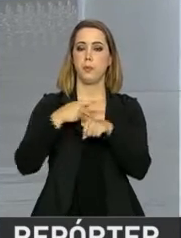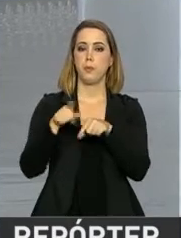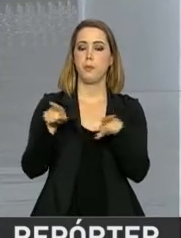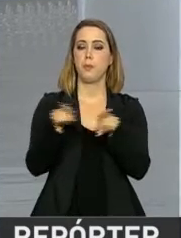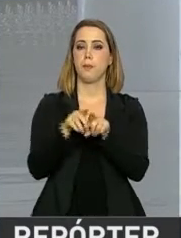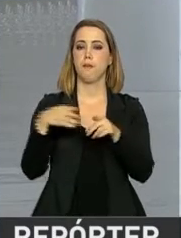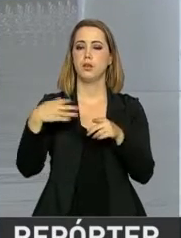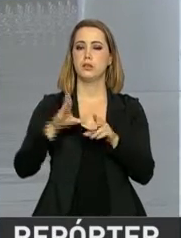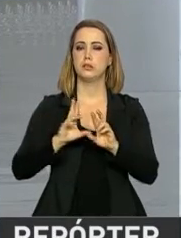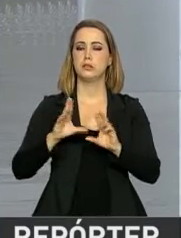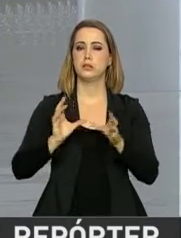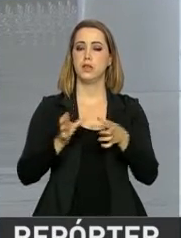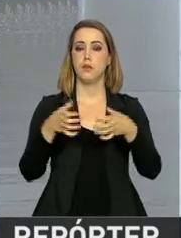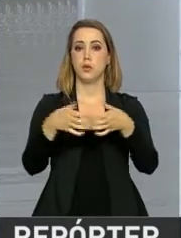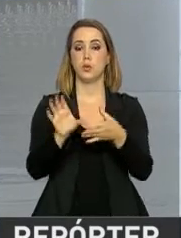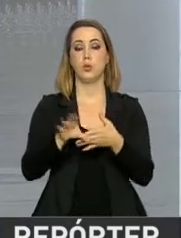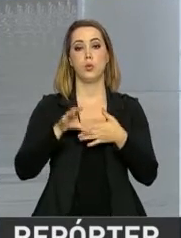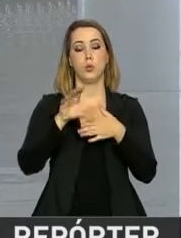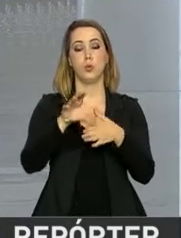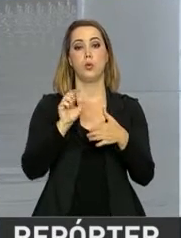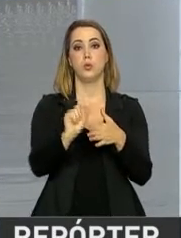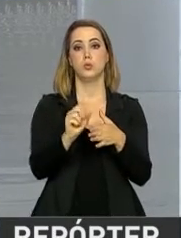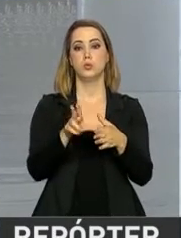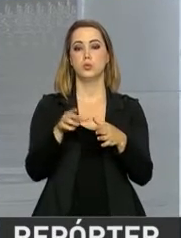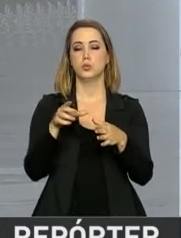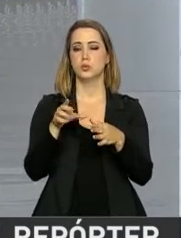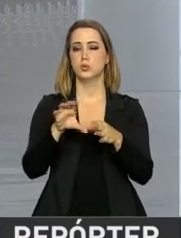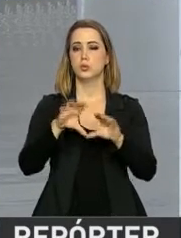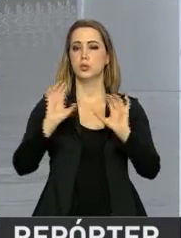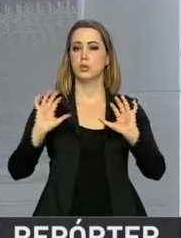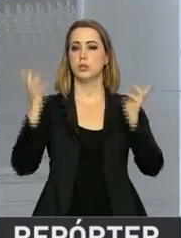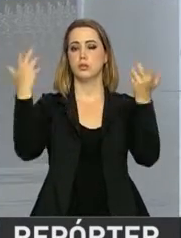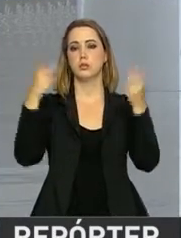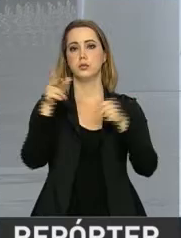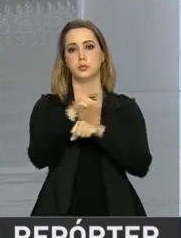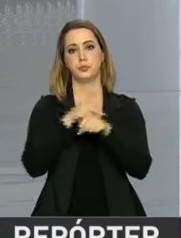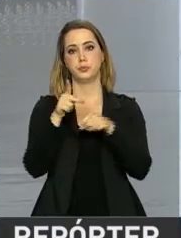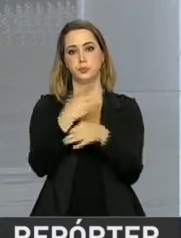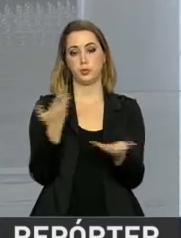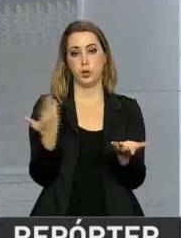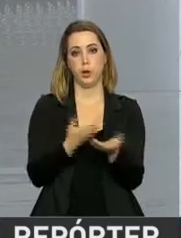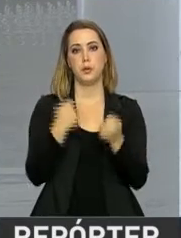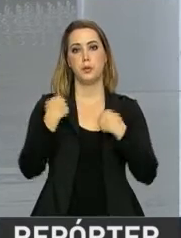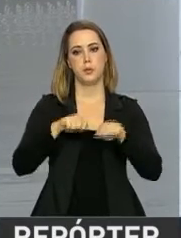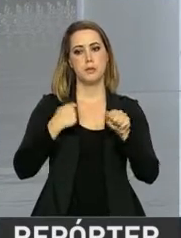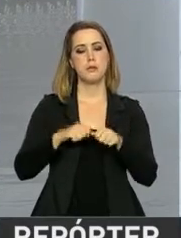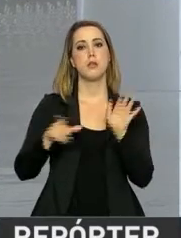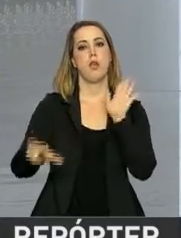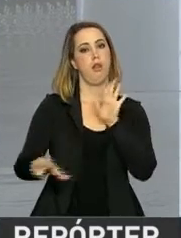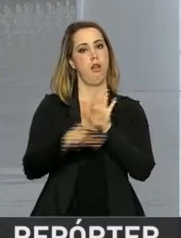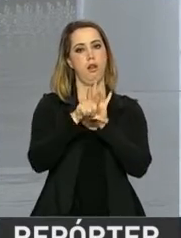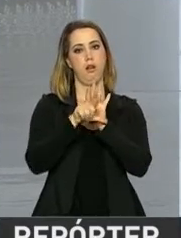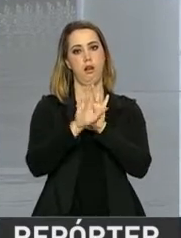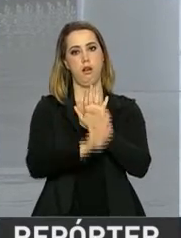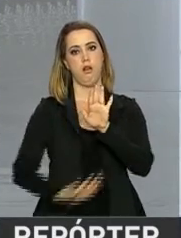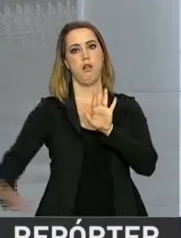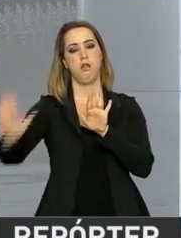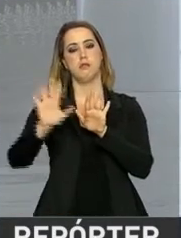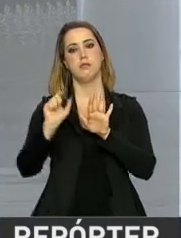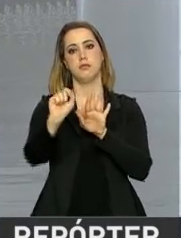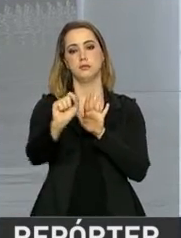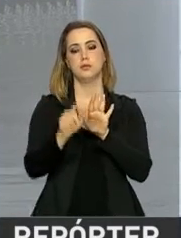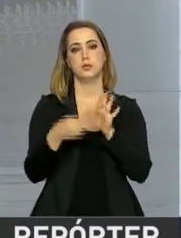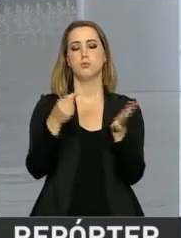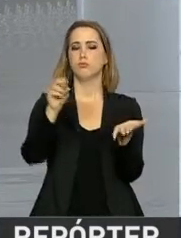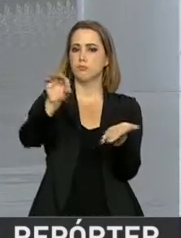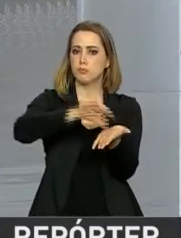conferência do clima de paris agora cada um desses países têm que transformar o acordo em lei nacional isso é chamado de